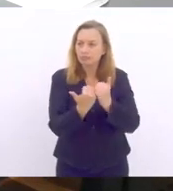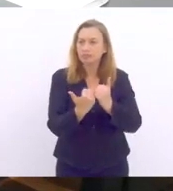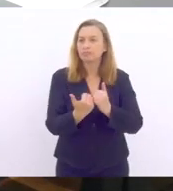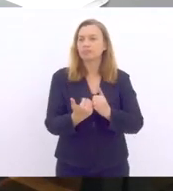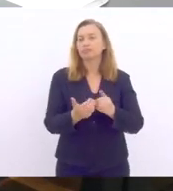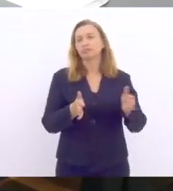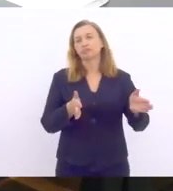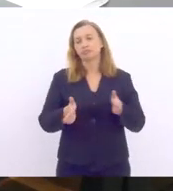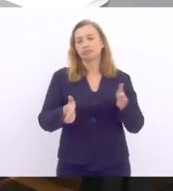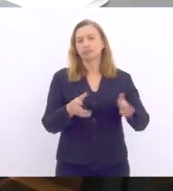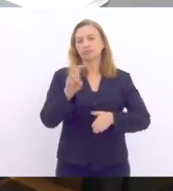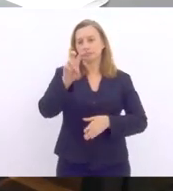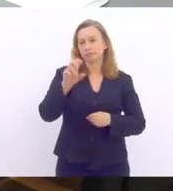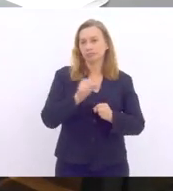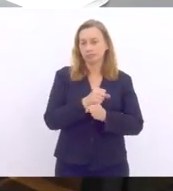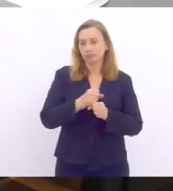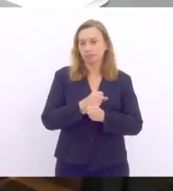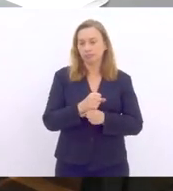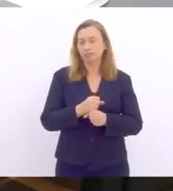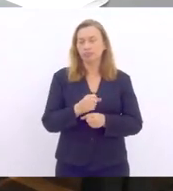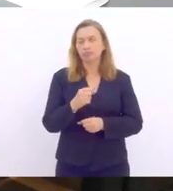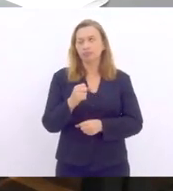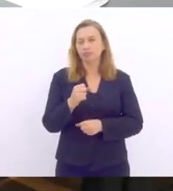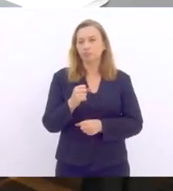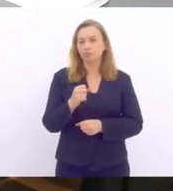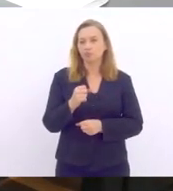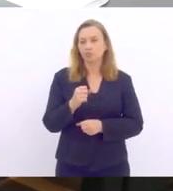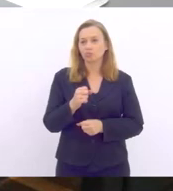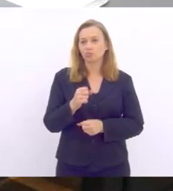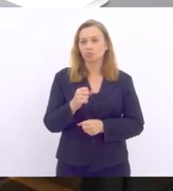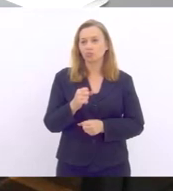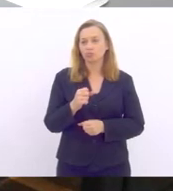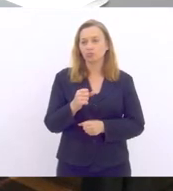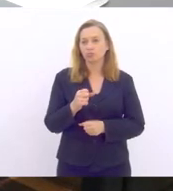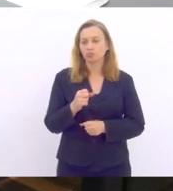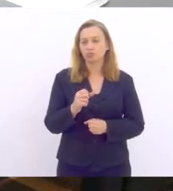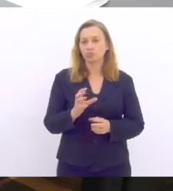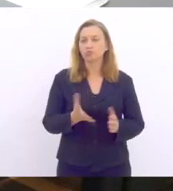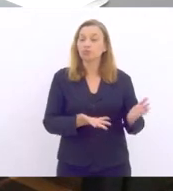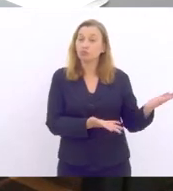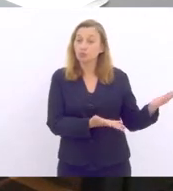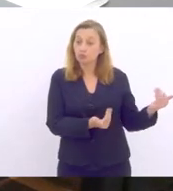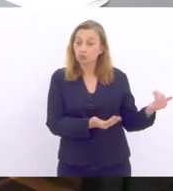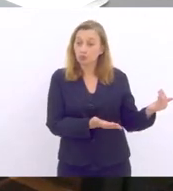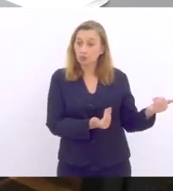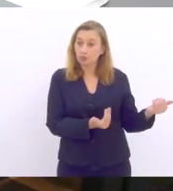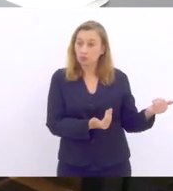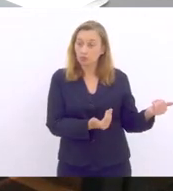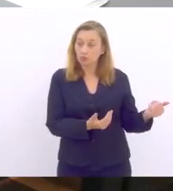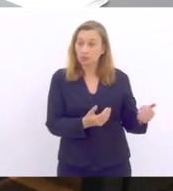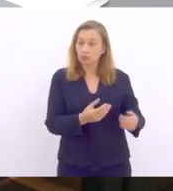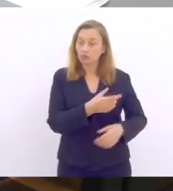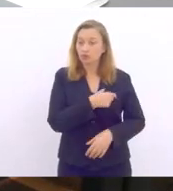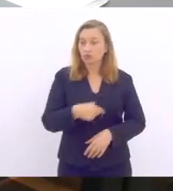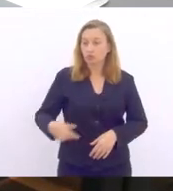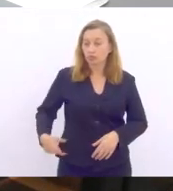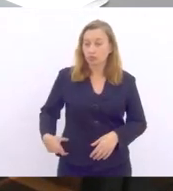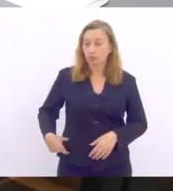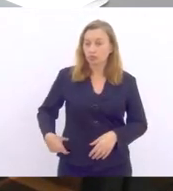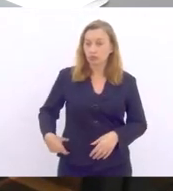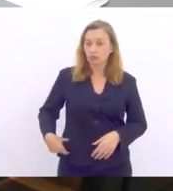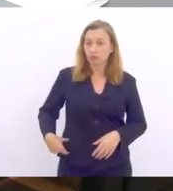duração de 5 anos. E, se não me engano, a Força Jovem do Vasco da Gama, desde 2013, está